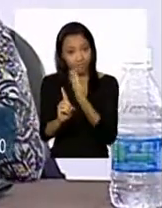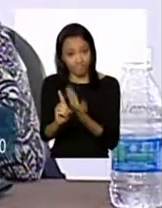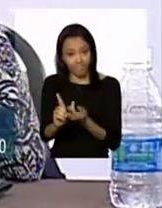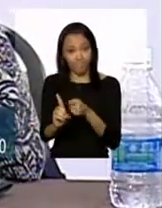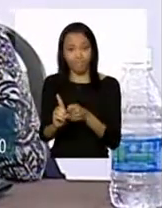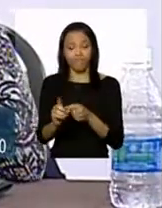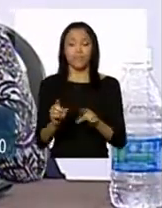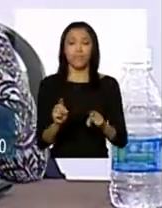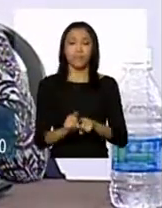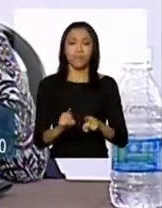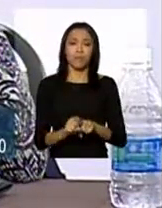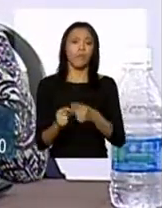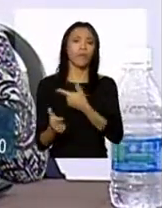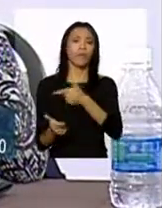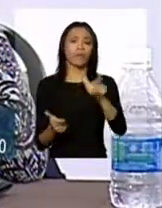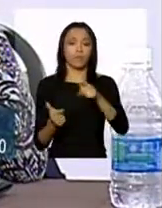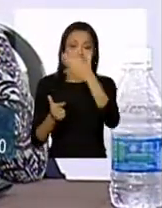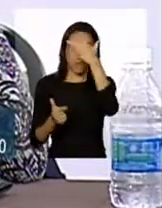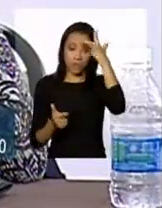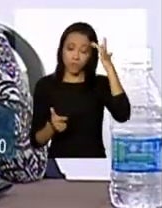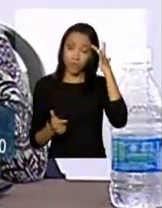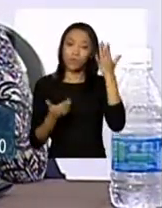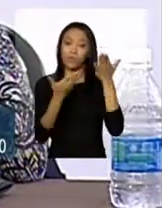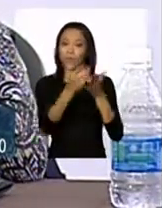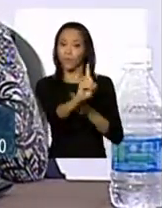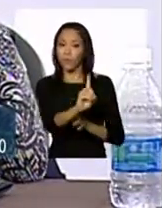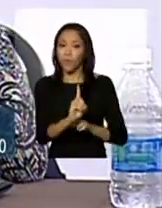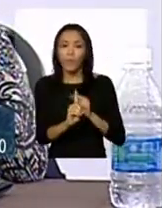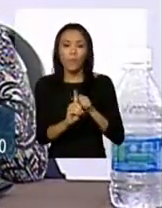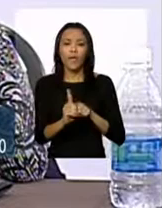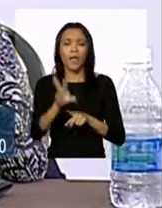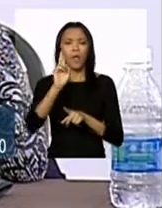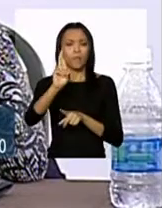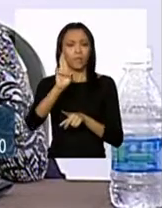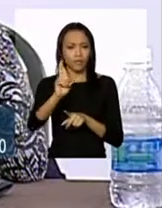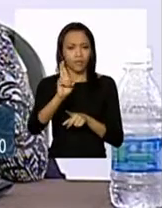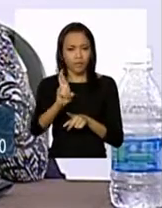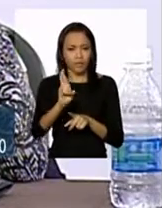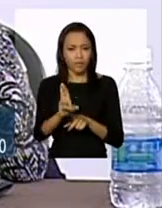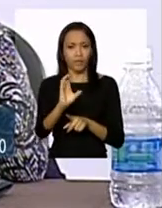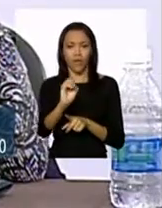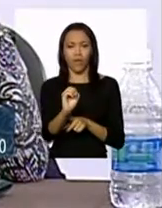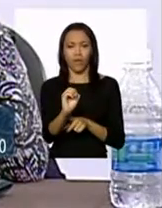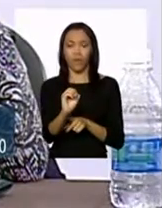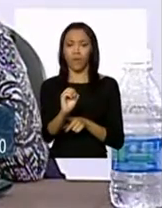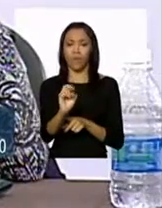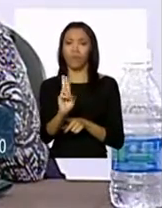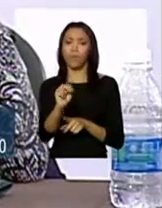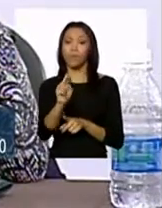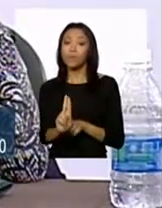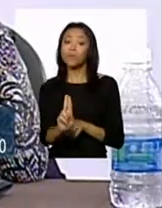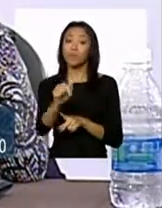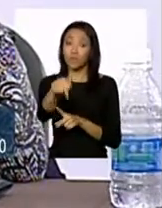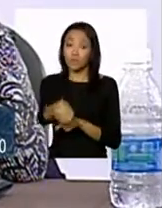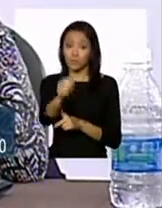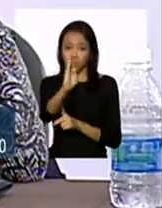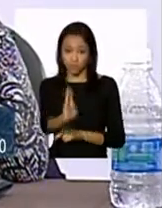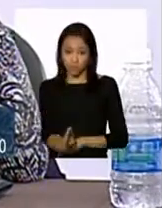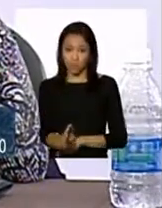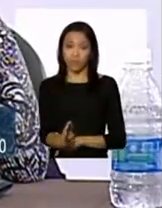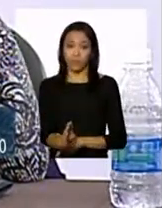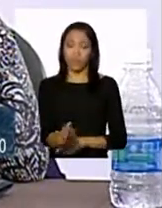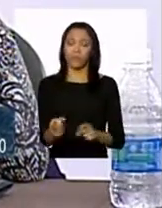Cumprimento o doutor Harold Robson, representando o Fundo de População das Nações Unidas do Brasil, a todas